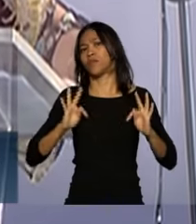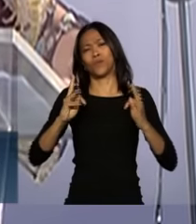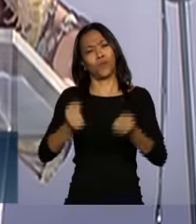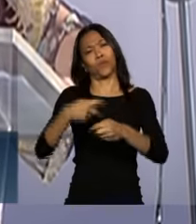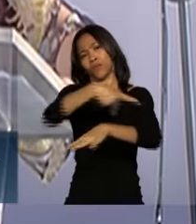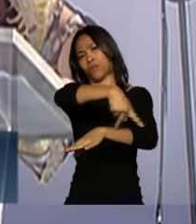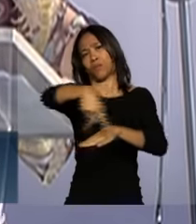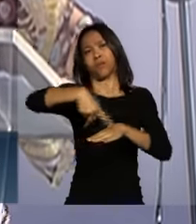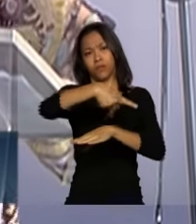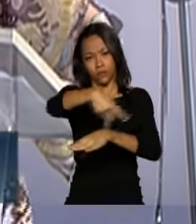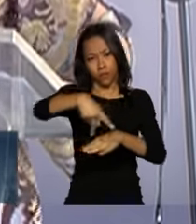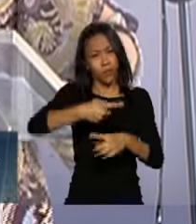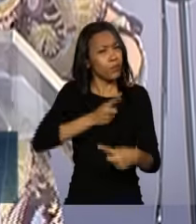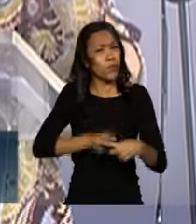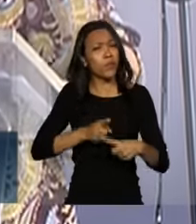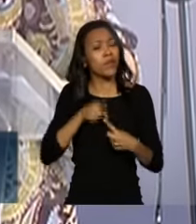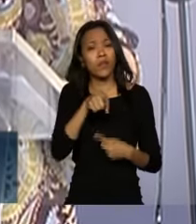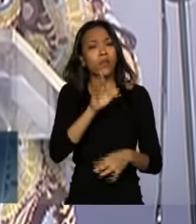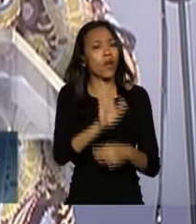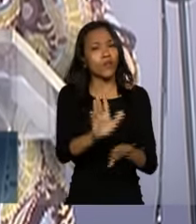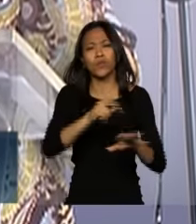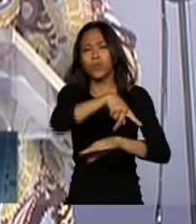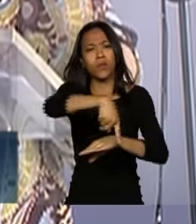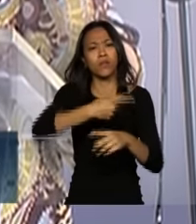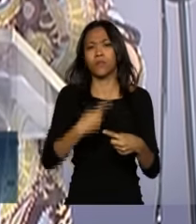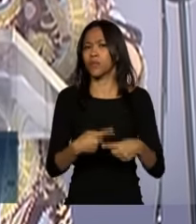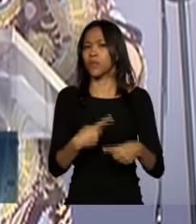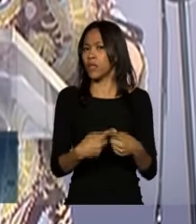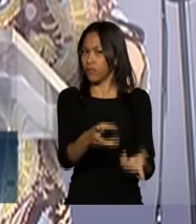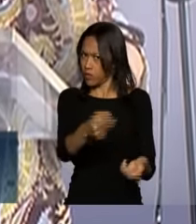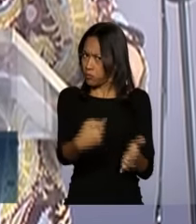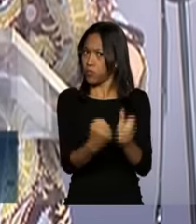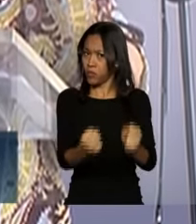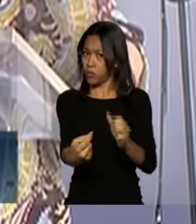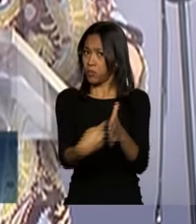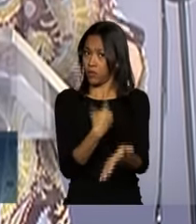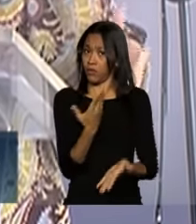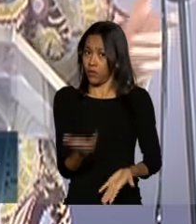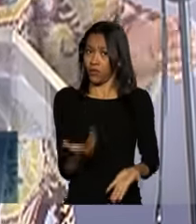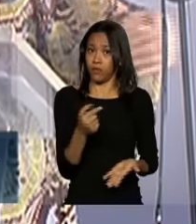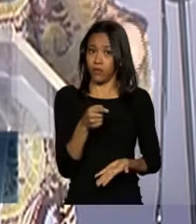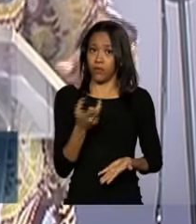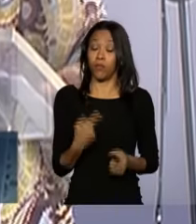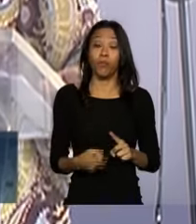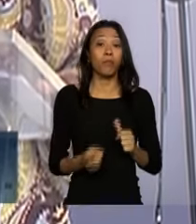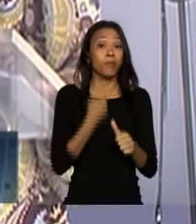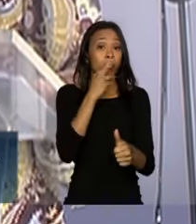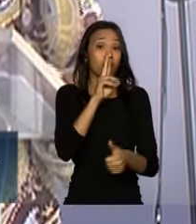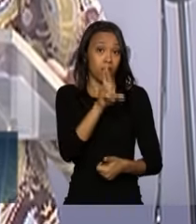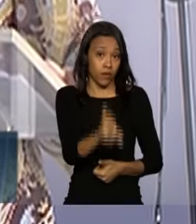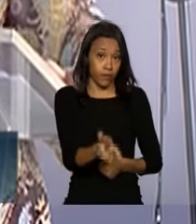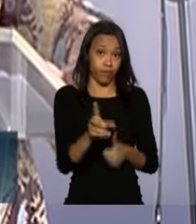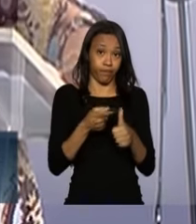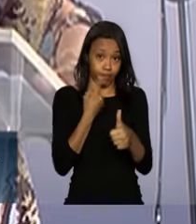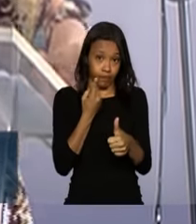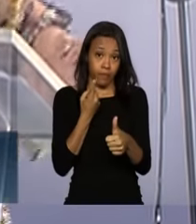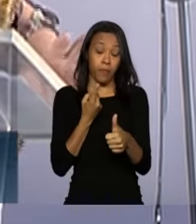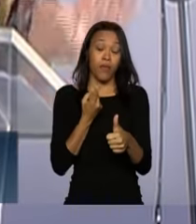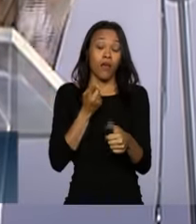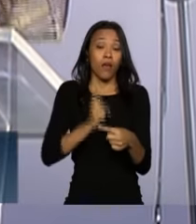país. Por que que beneficia todo o país, vocês podiam me perguntar? Primeiro, porque